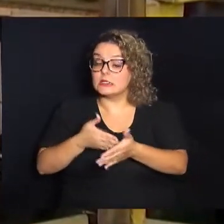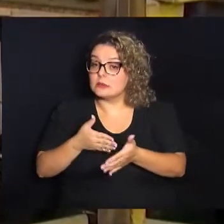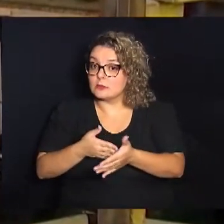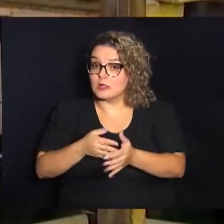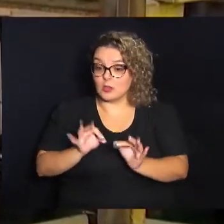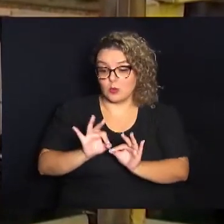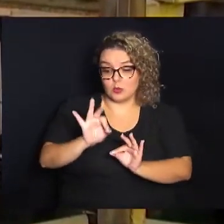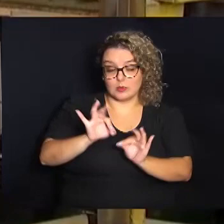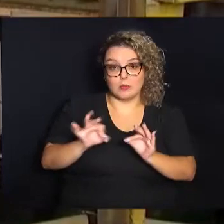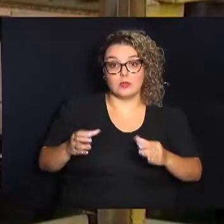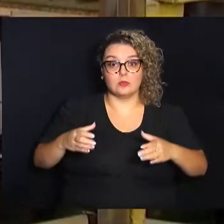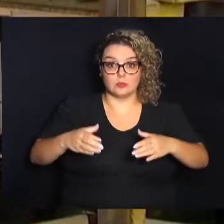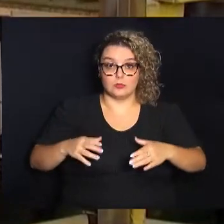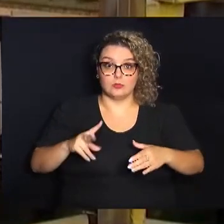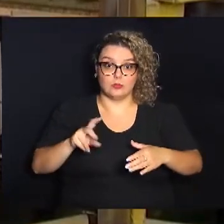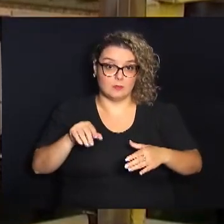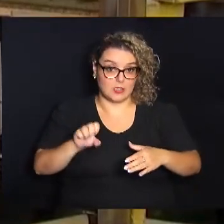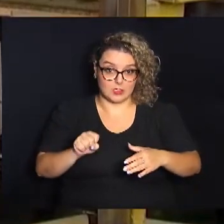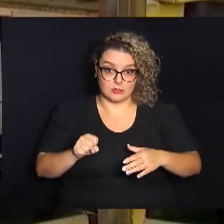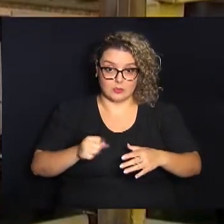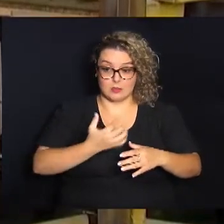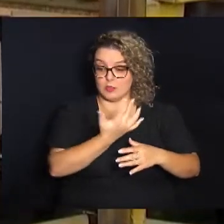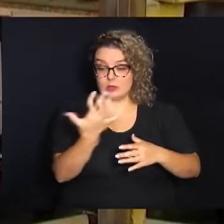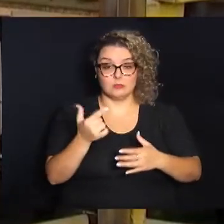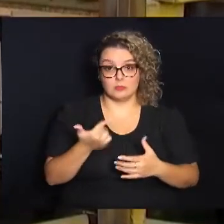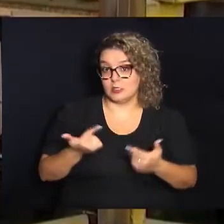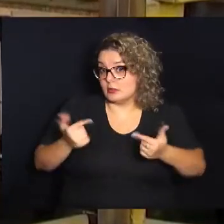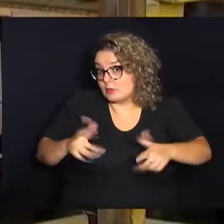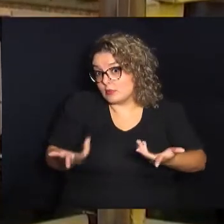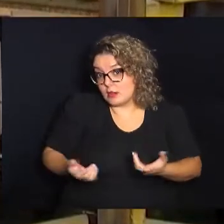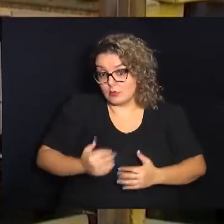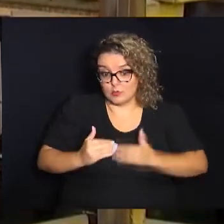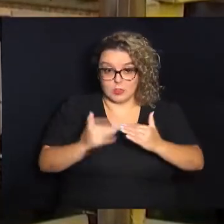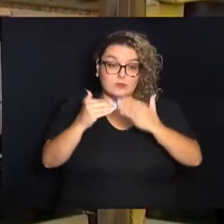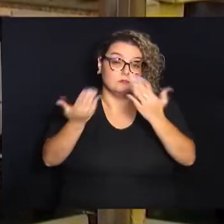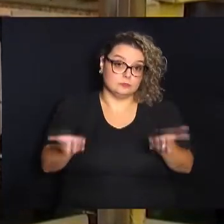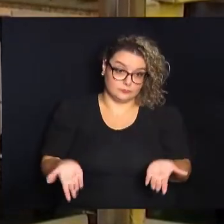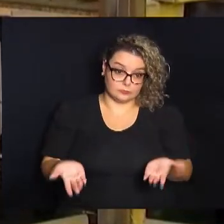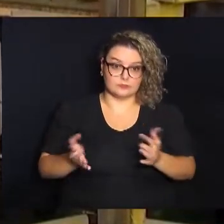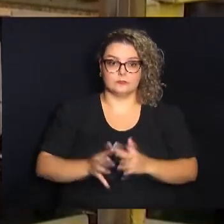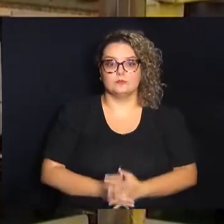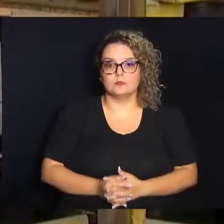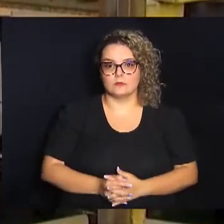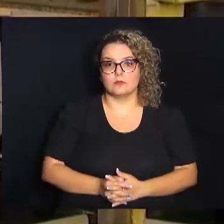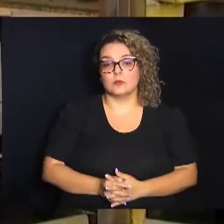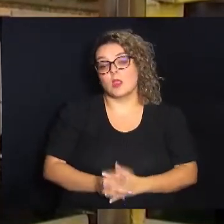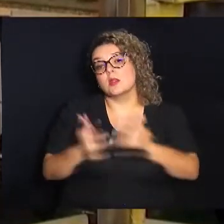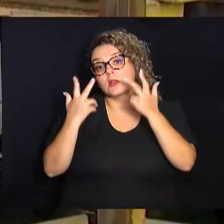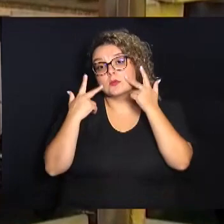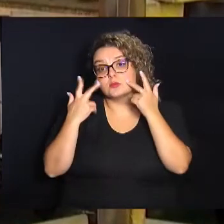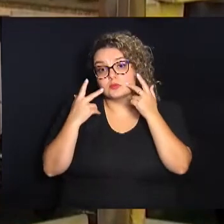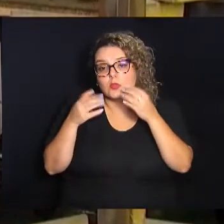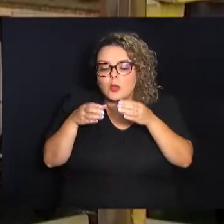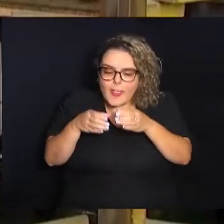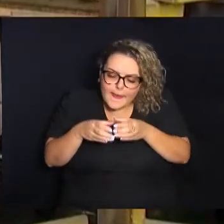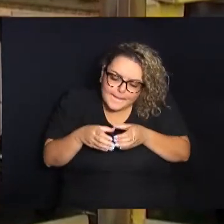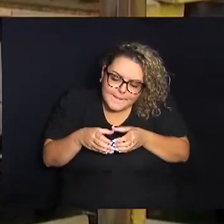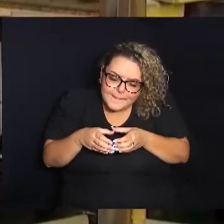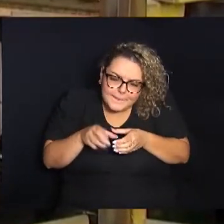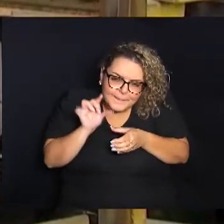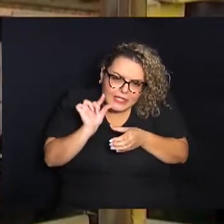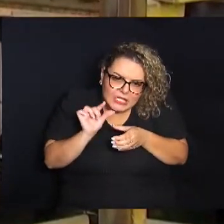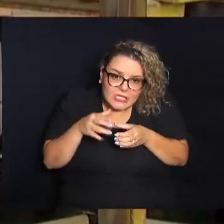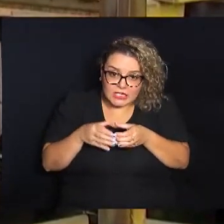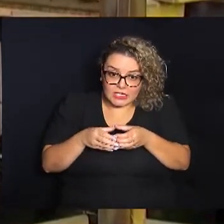tamanho do vaso, a planta não vai ter espaço suficiente para se desenvolver, né? Então, geralmente elas vêm em um vasinho bem